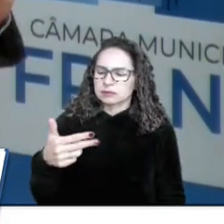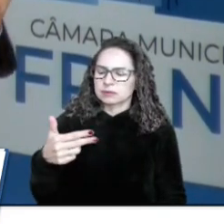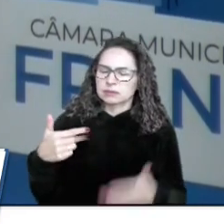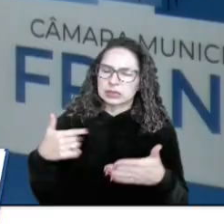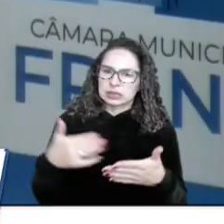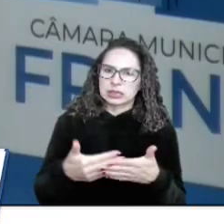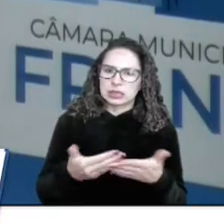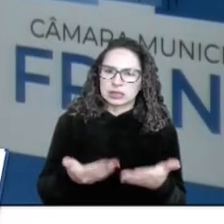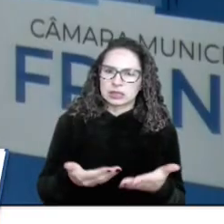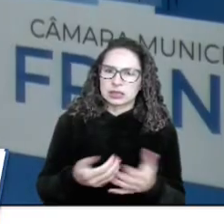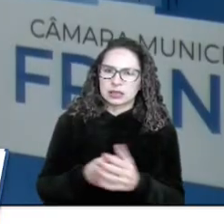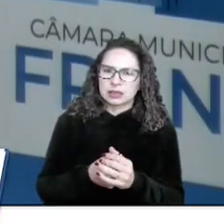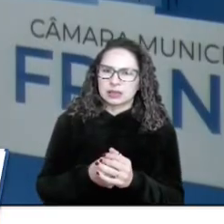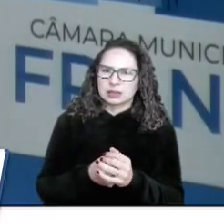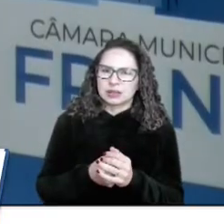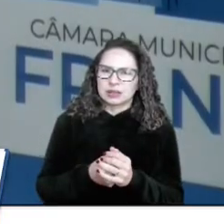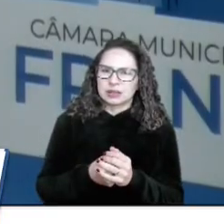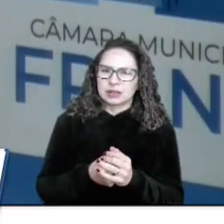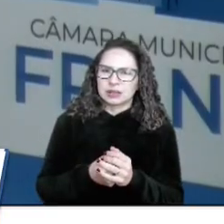através do cadastro único,